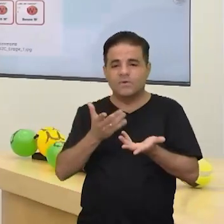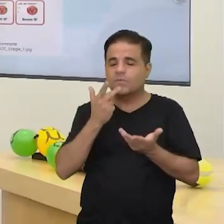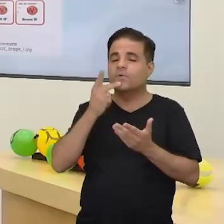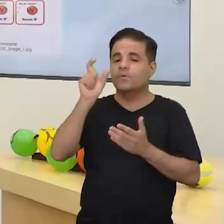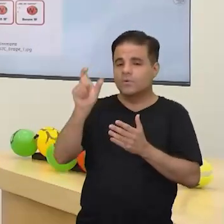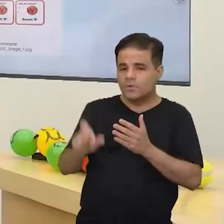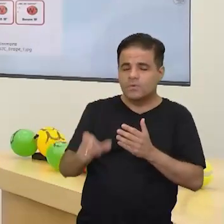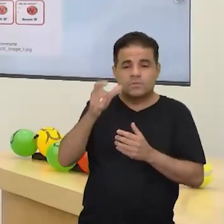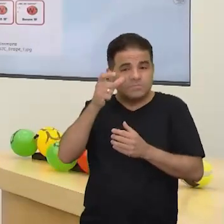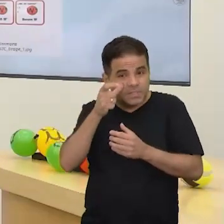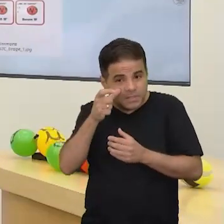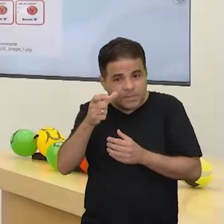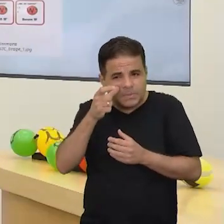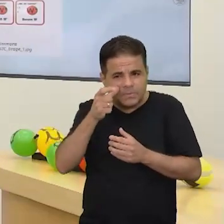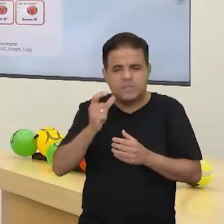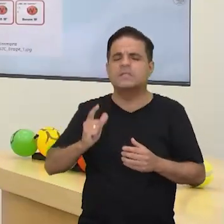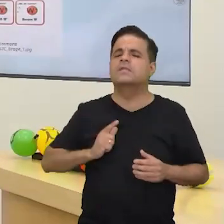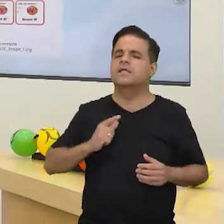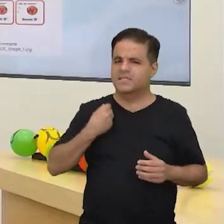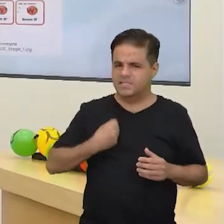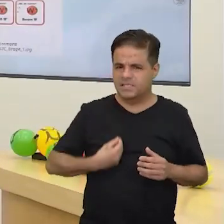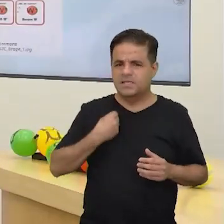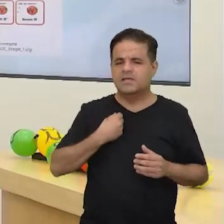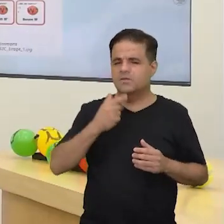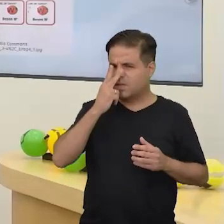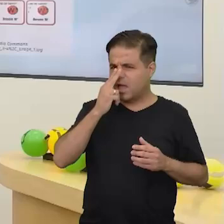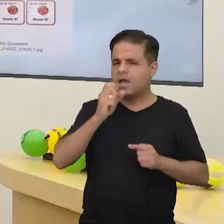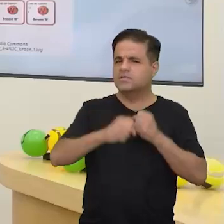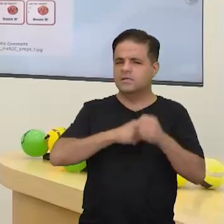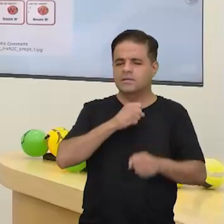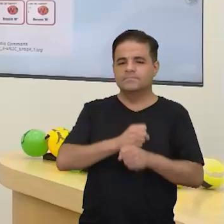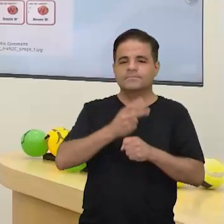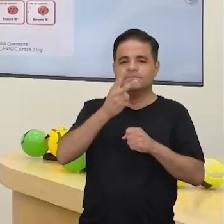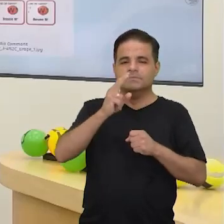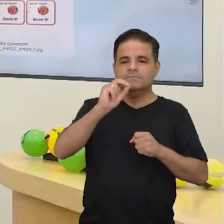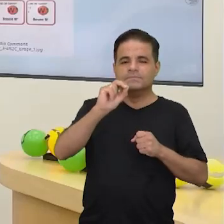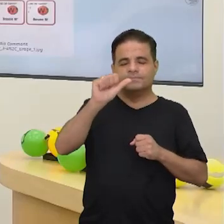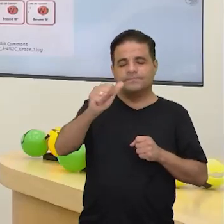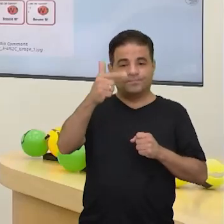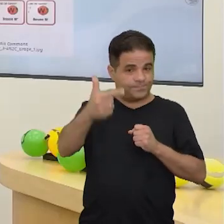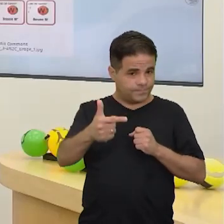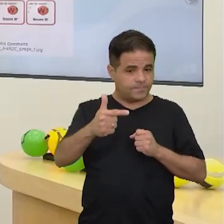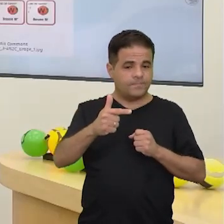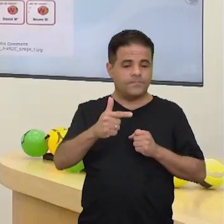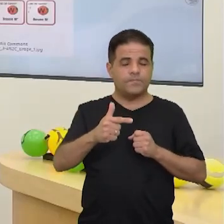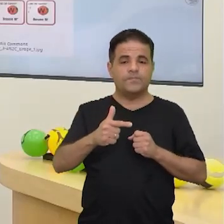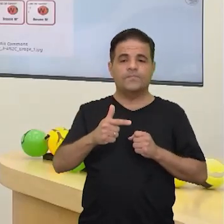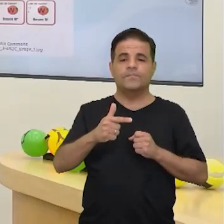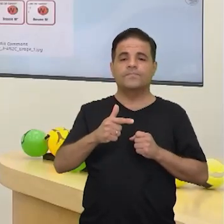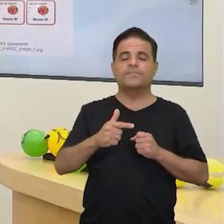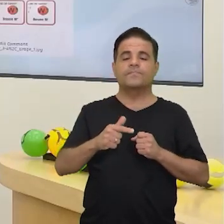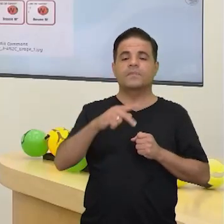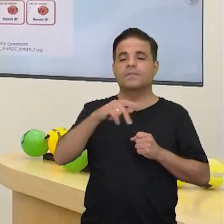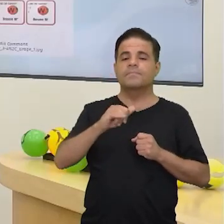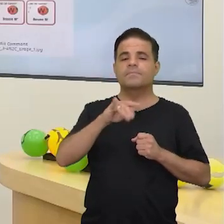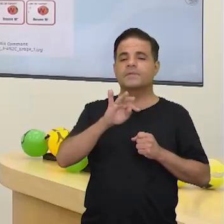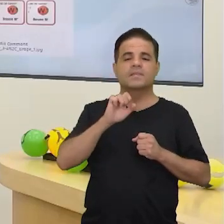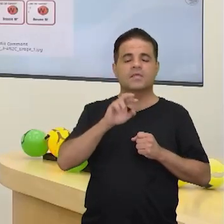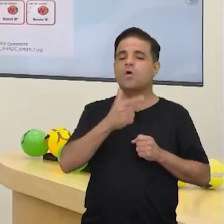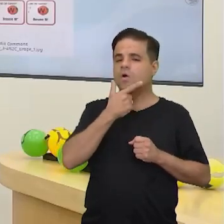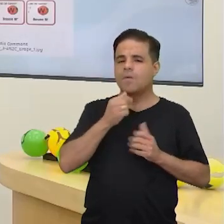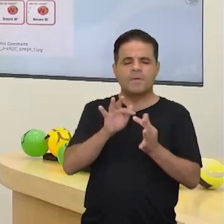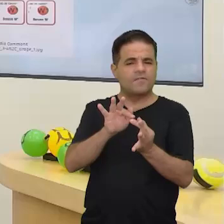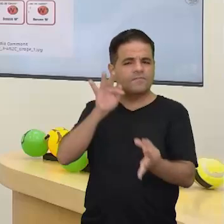aí observada realmente, que ela existe aí, acho que foi no ano de 2012 que ela foi observada aí. O Higgs foi o Peter Higgs, né? Foi um